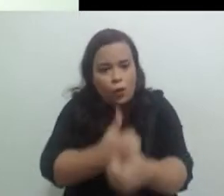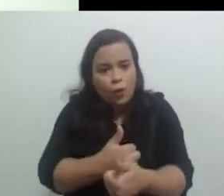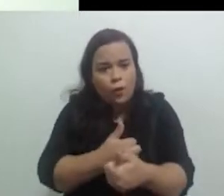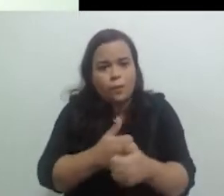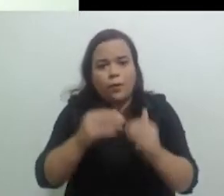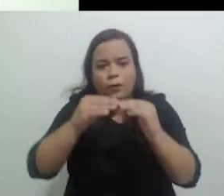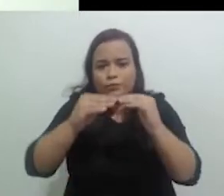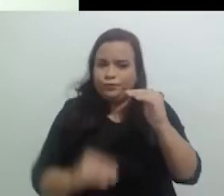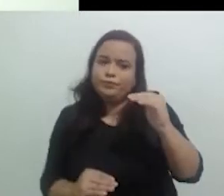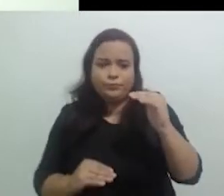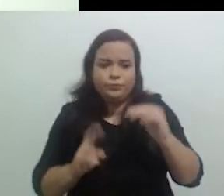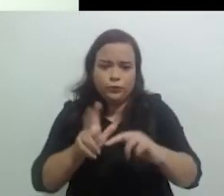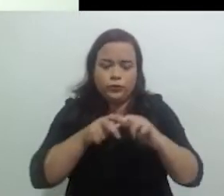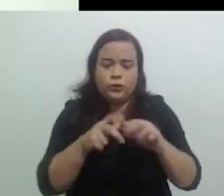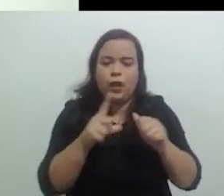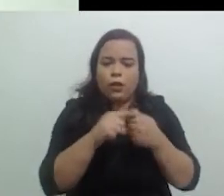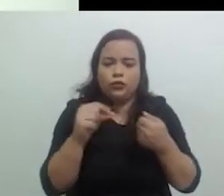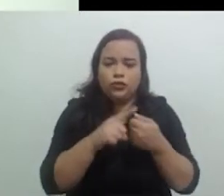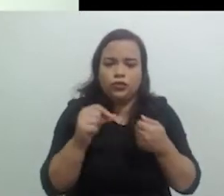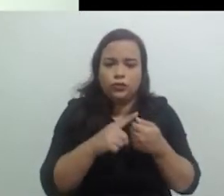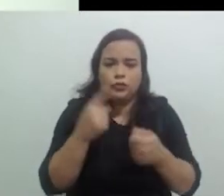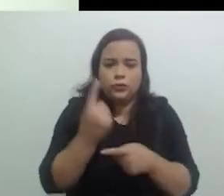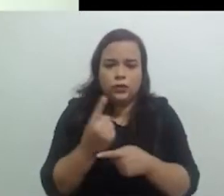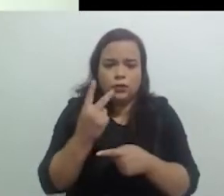da Lei de Regência do Tribunal de Contas.